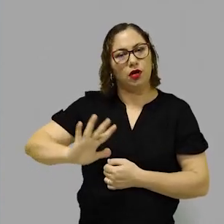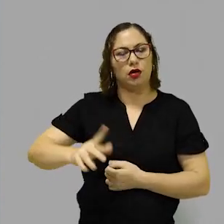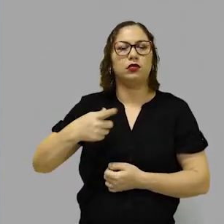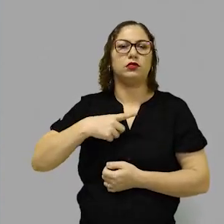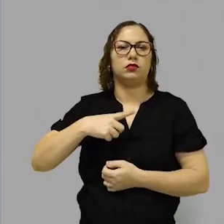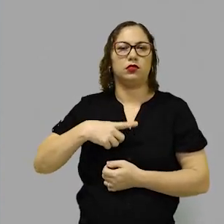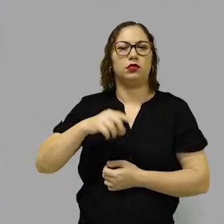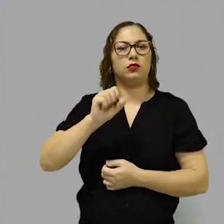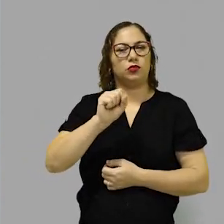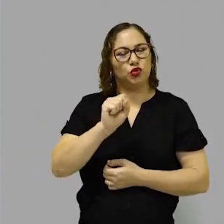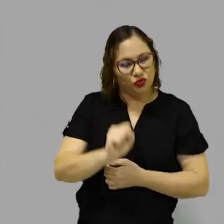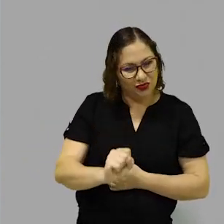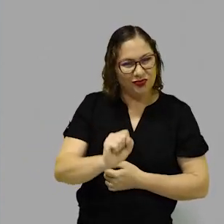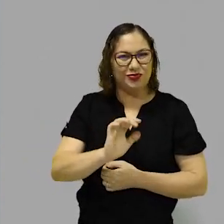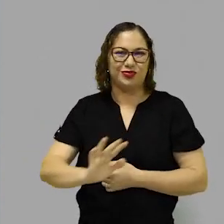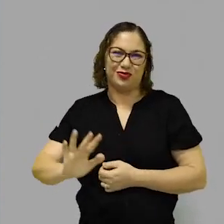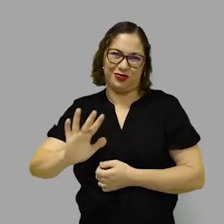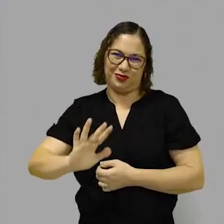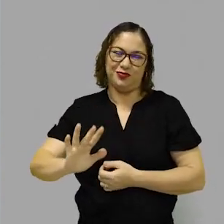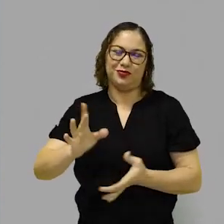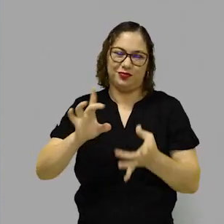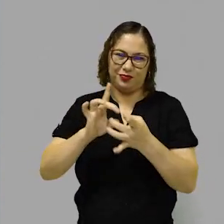subcolateral sul-sudeste.